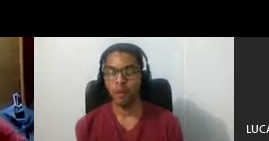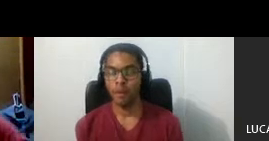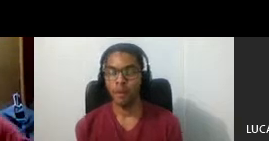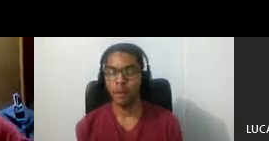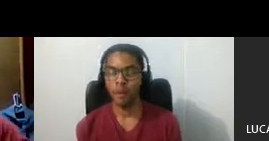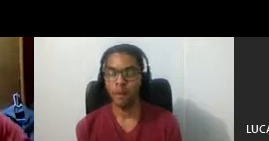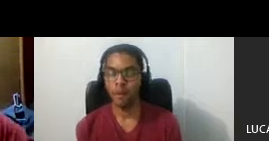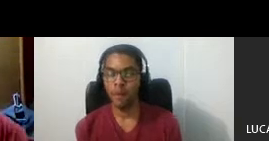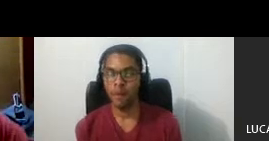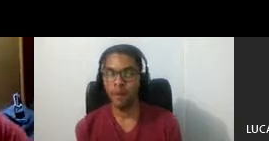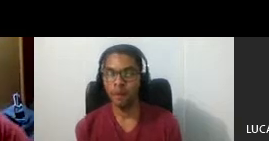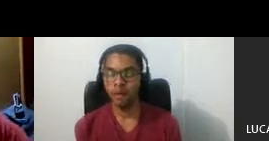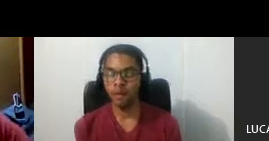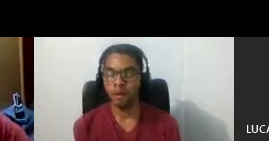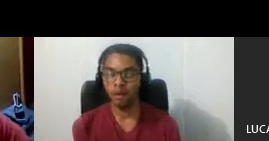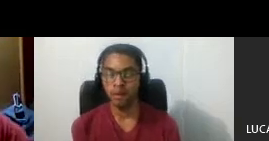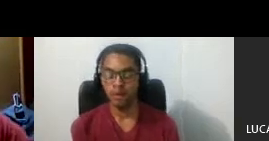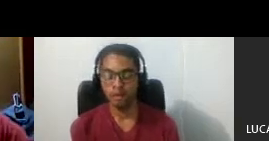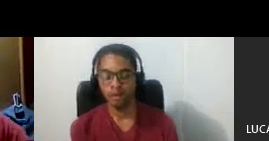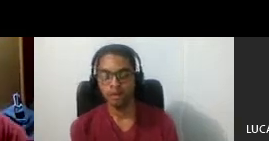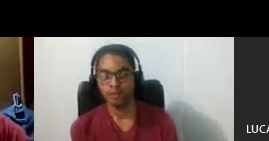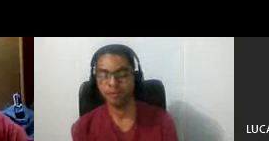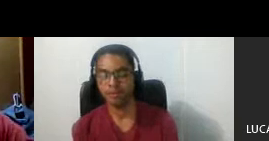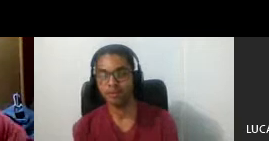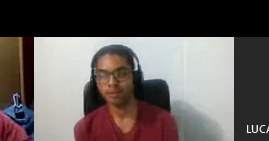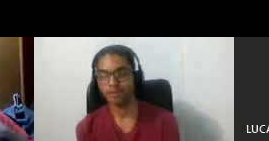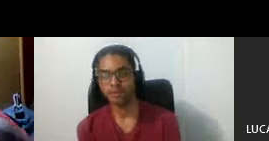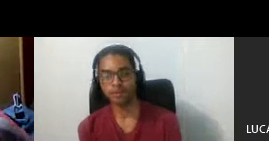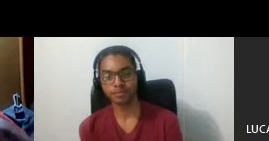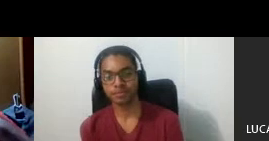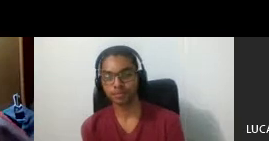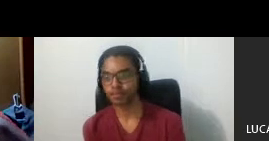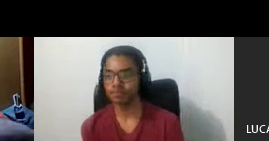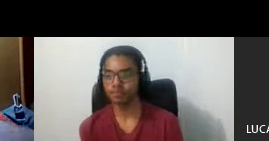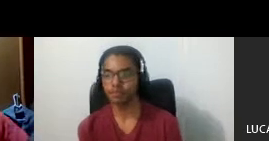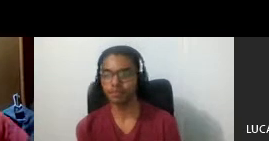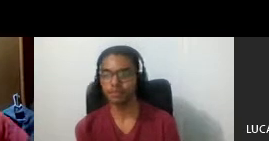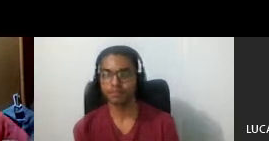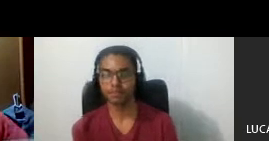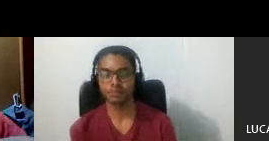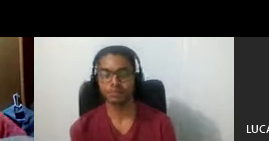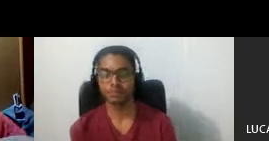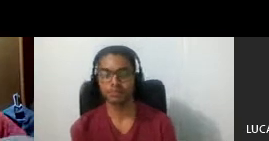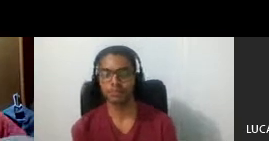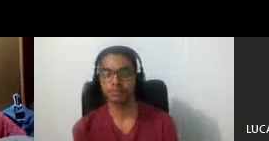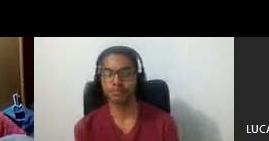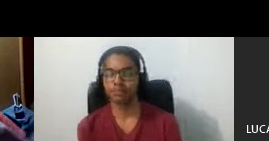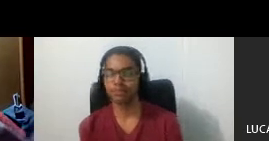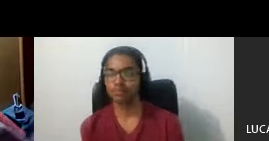liga, só que depois que ele ligou, ele forma uma película.